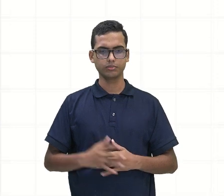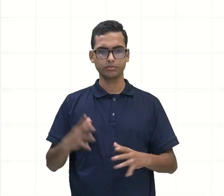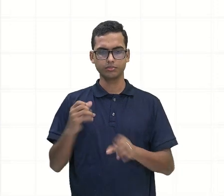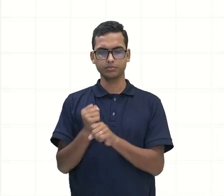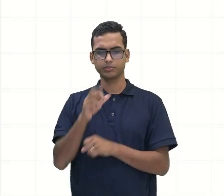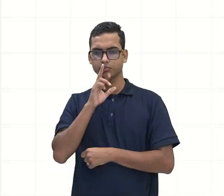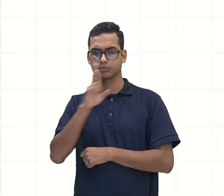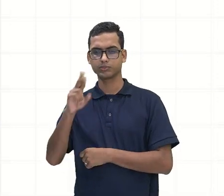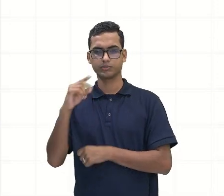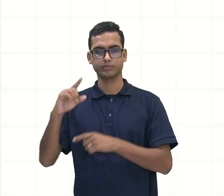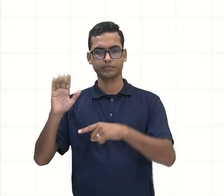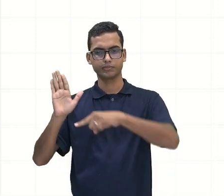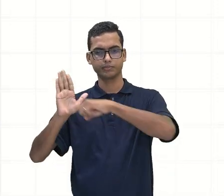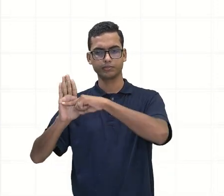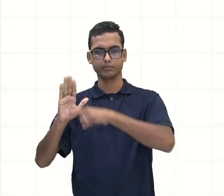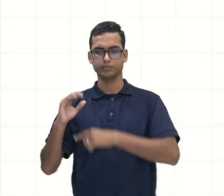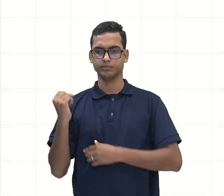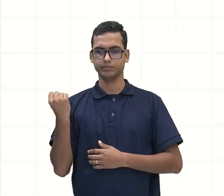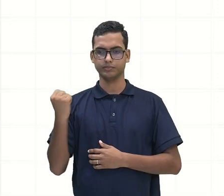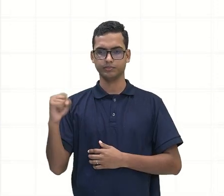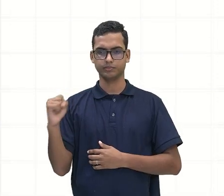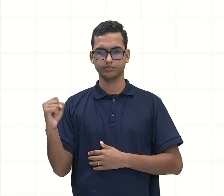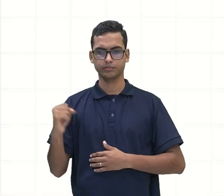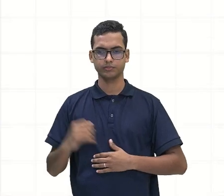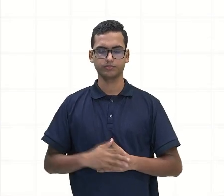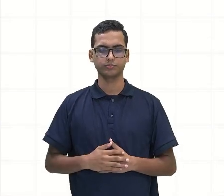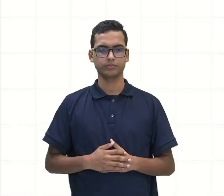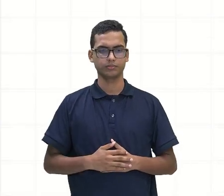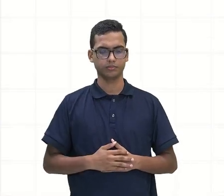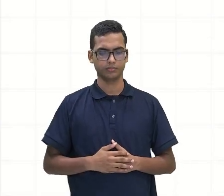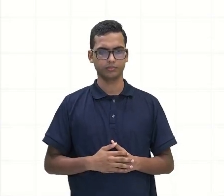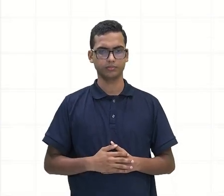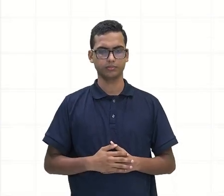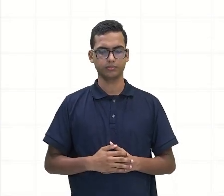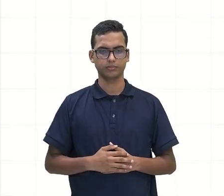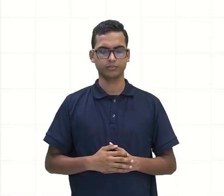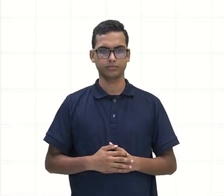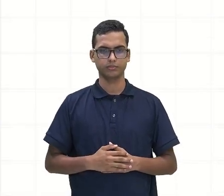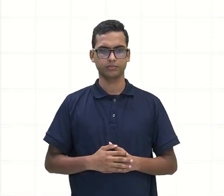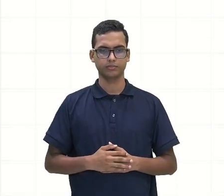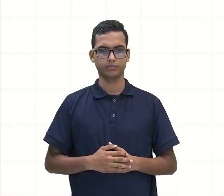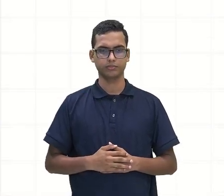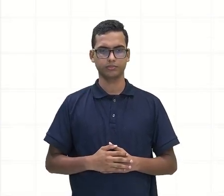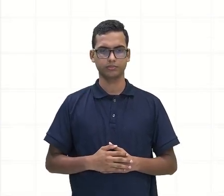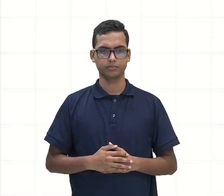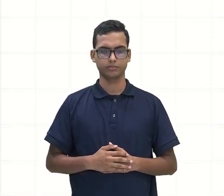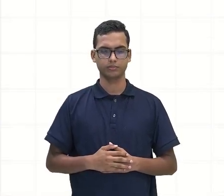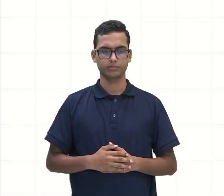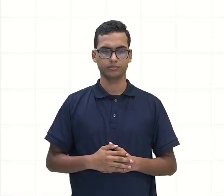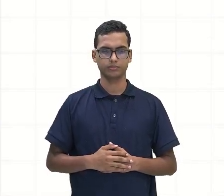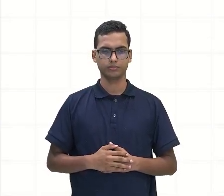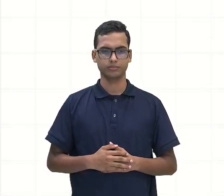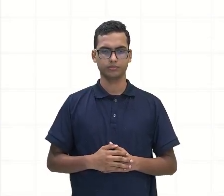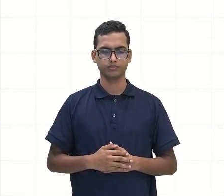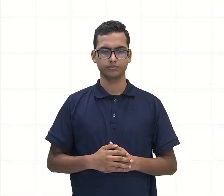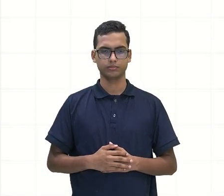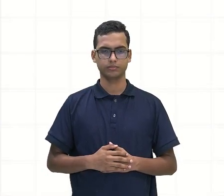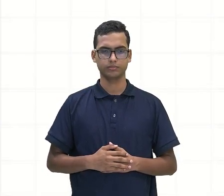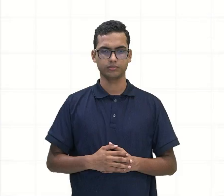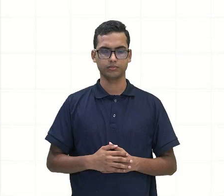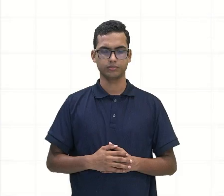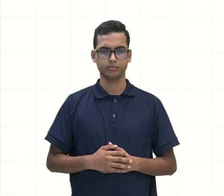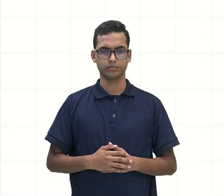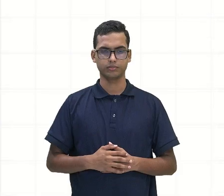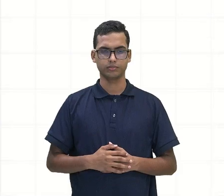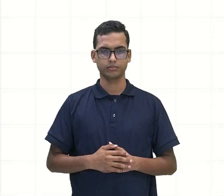8. Beleza? Menos 8. E menos 2 vezes menos